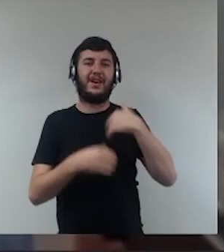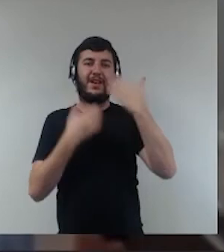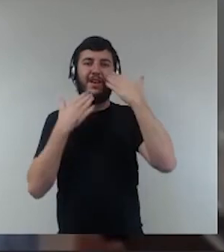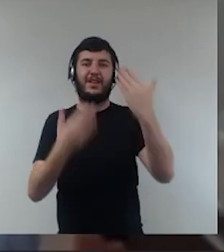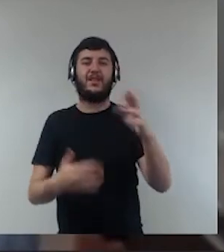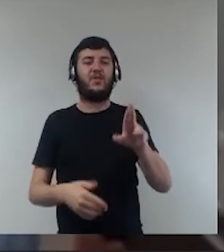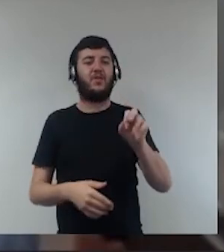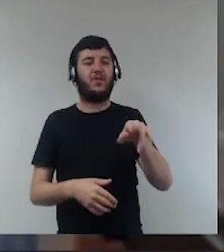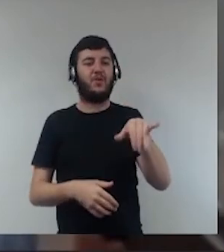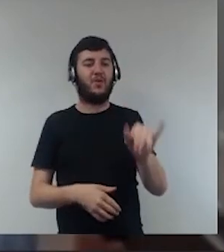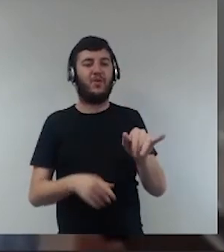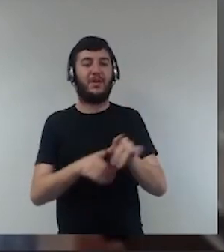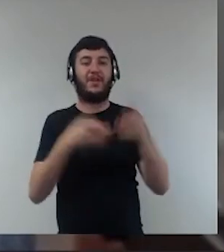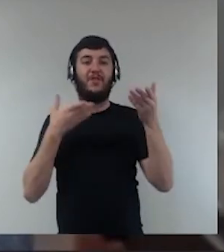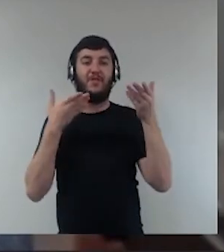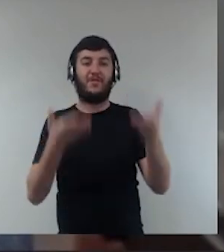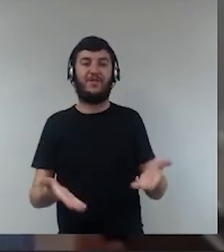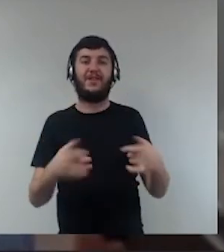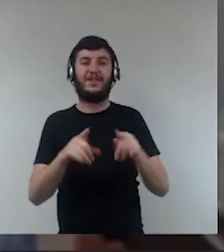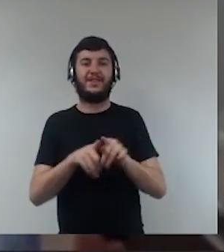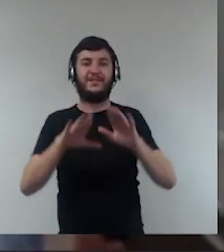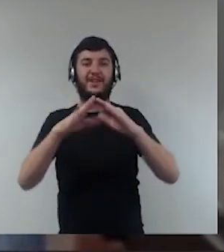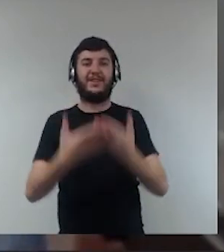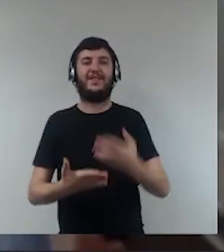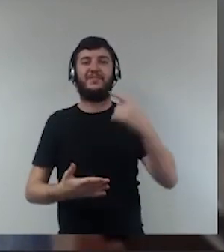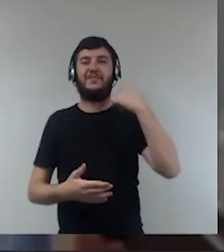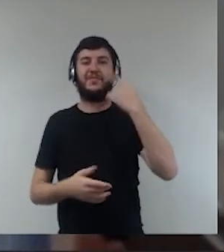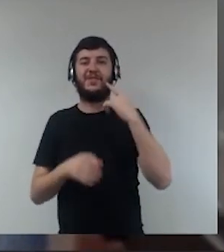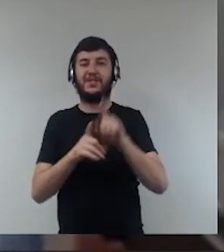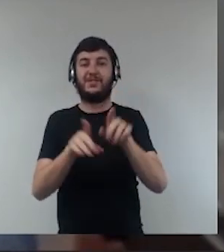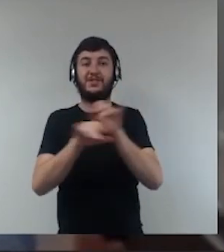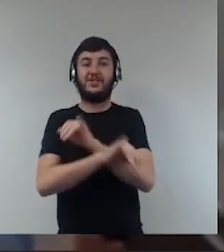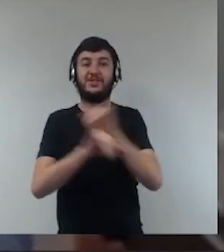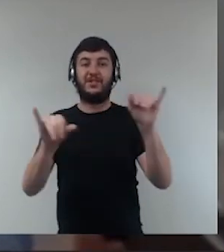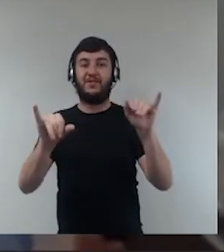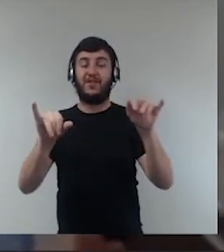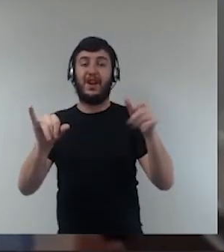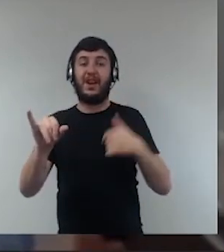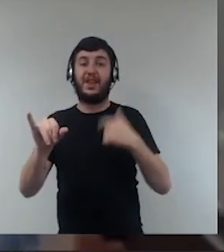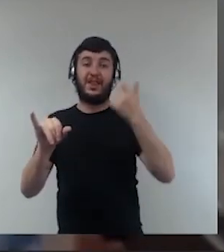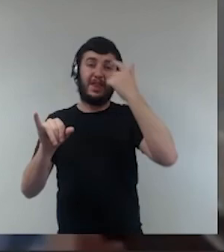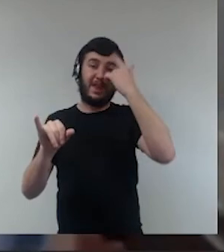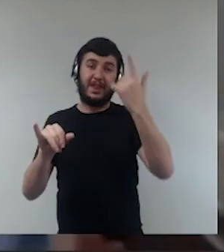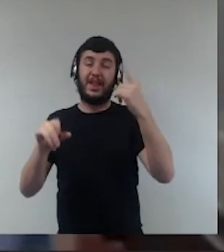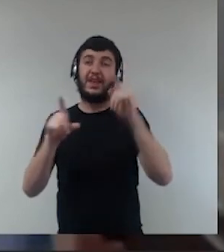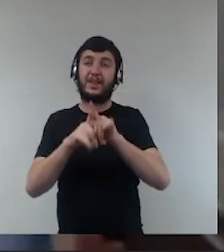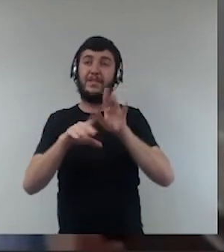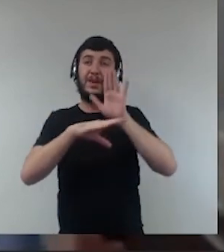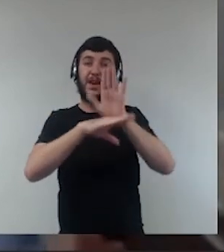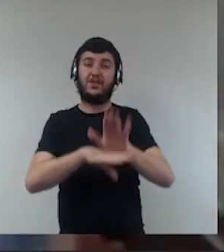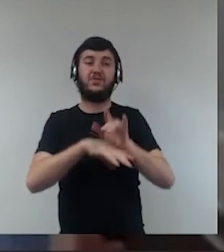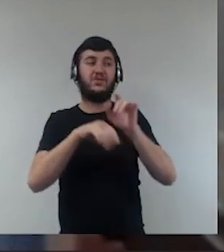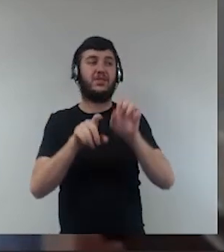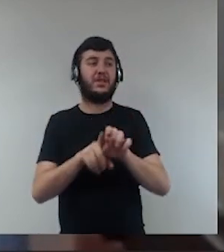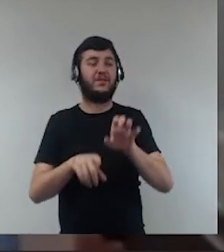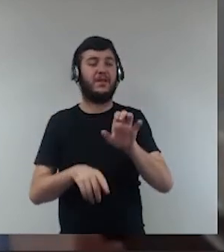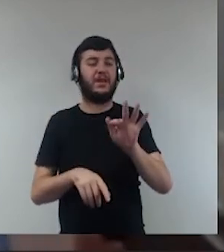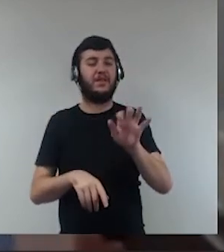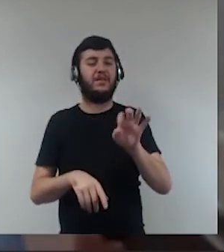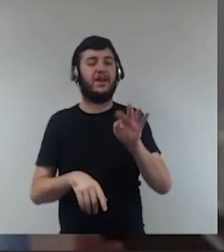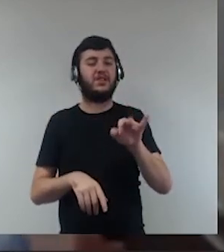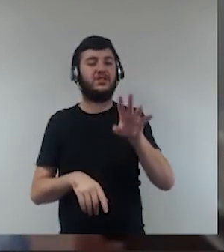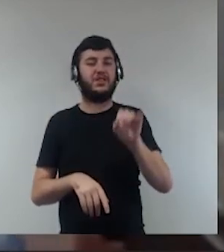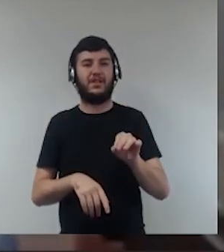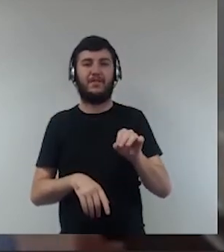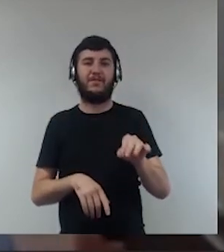convite e a oportunidade, então, da ESA divulgar nacionalmente essas ideias que tragam mais efetividade para o processo civil.